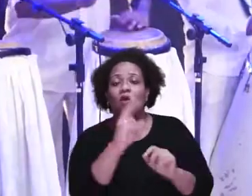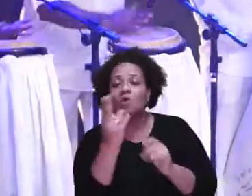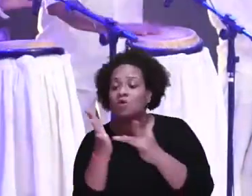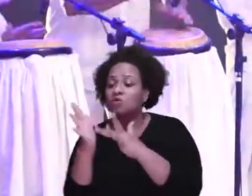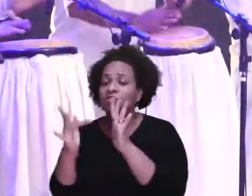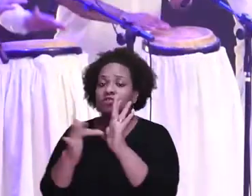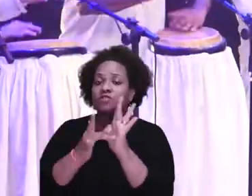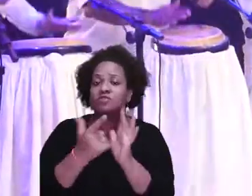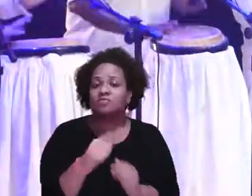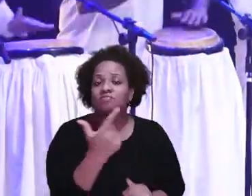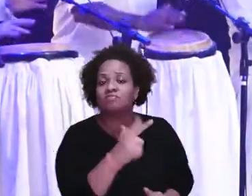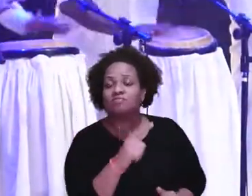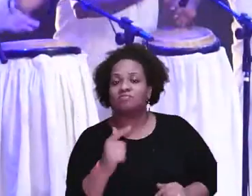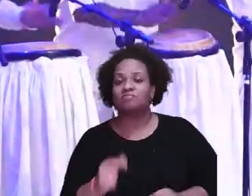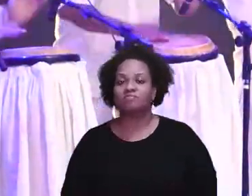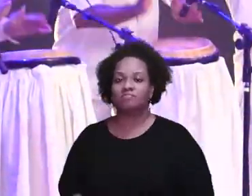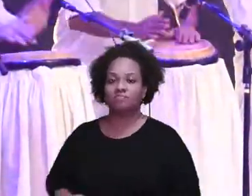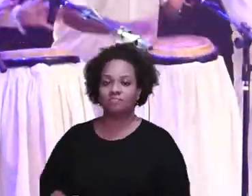Largo e